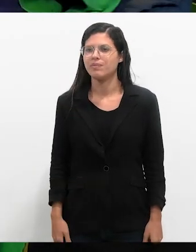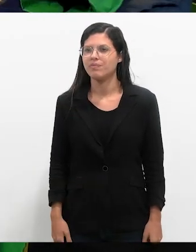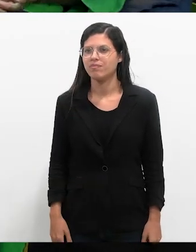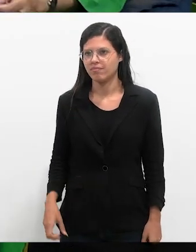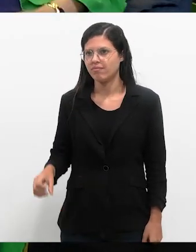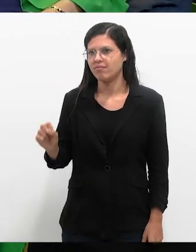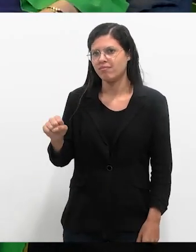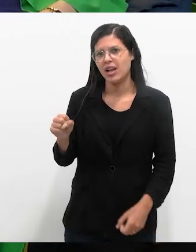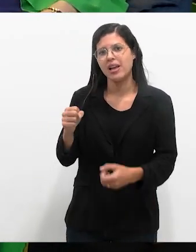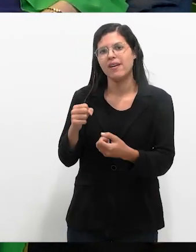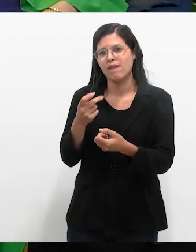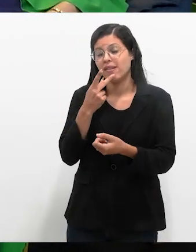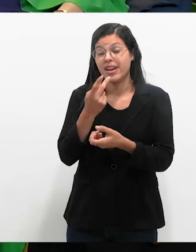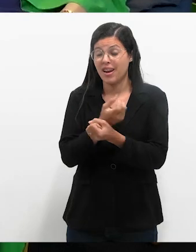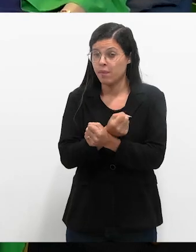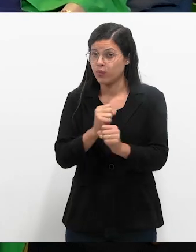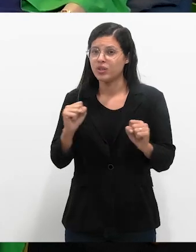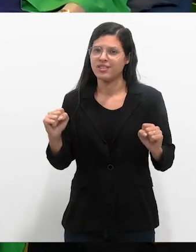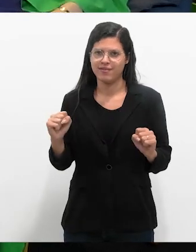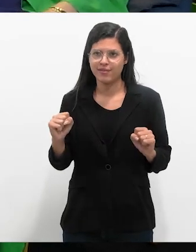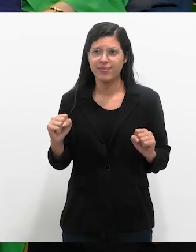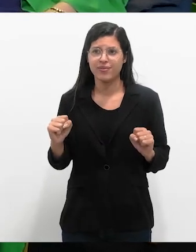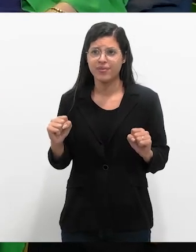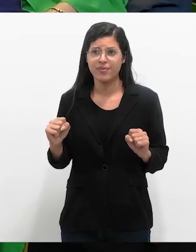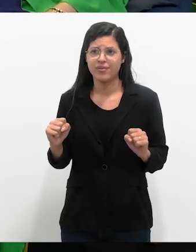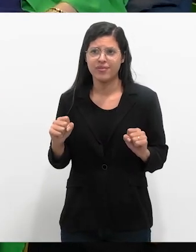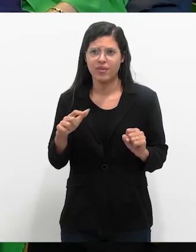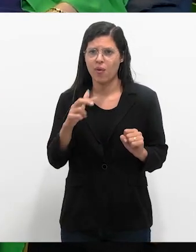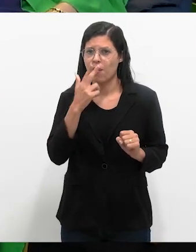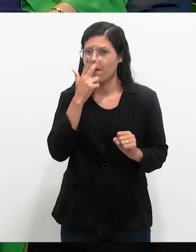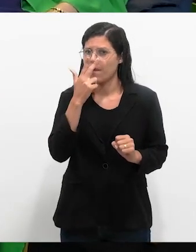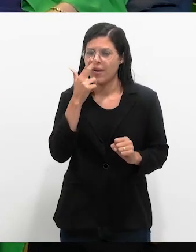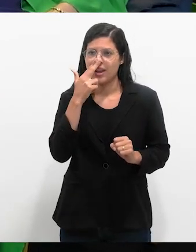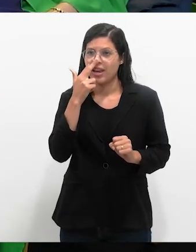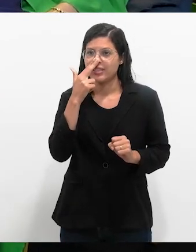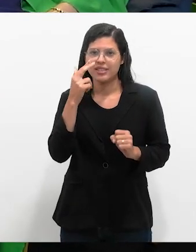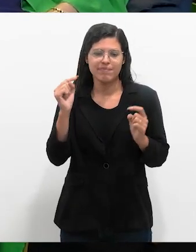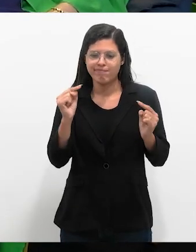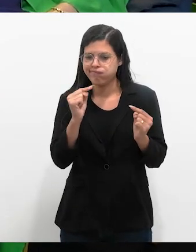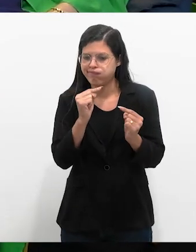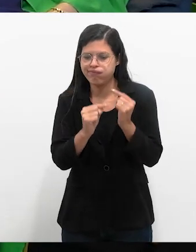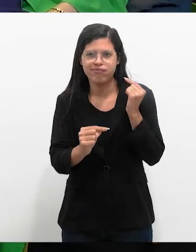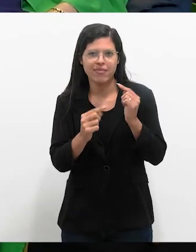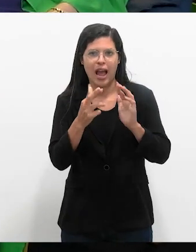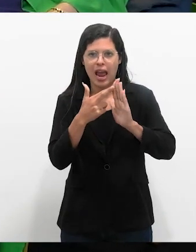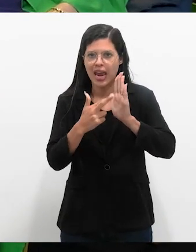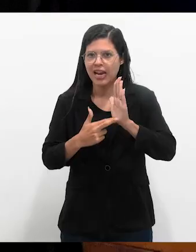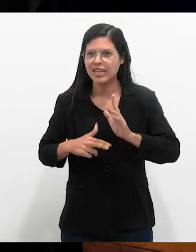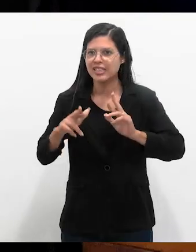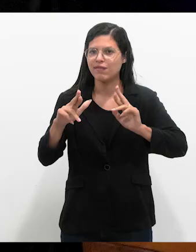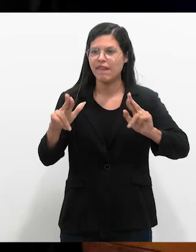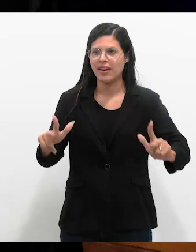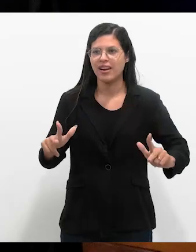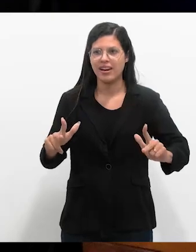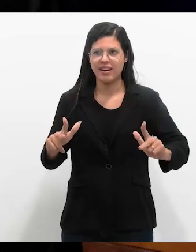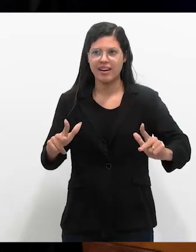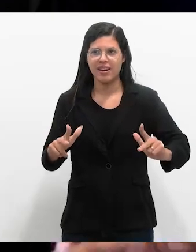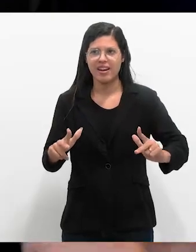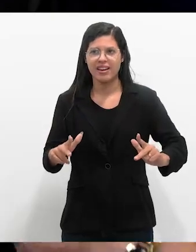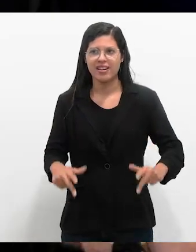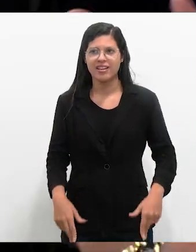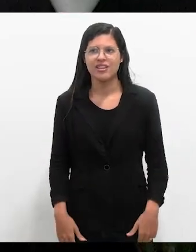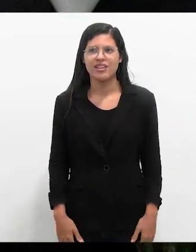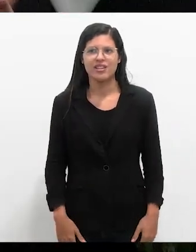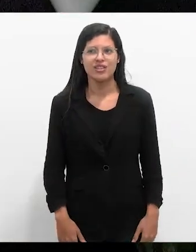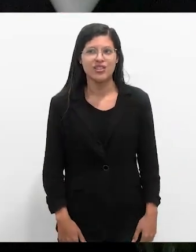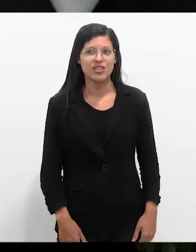eu diria que é impossível. Eu diria que é impossível. Os dogmas não são compatíveis, né? Não conseguiria viver uma vida evangélica. Porque senão ele teria